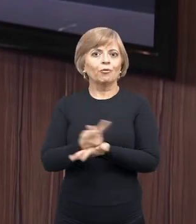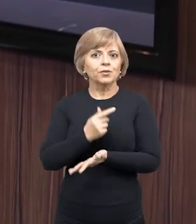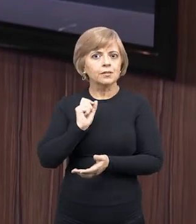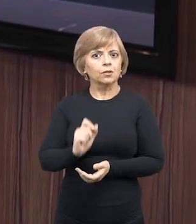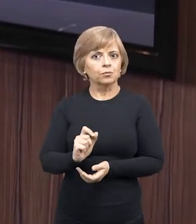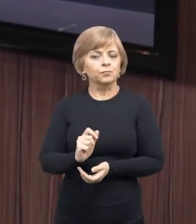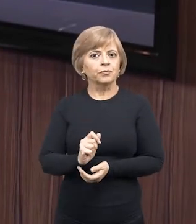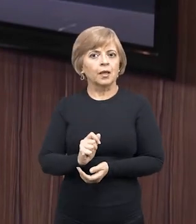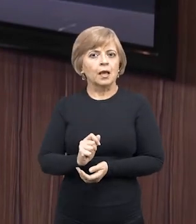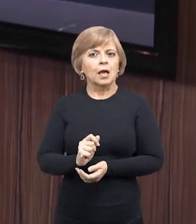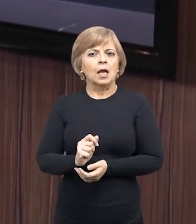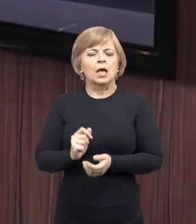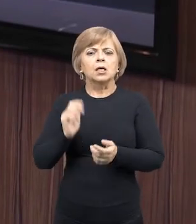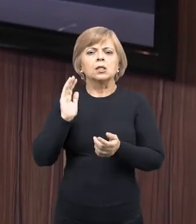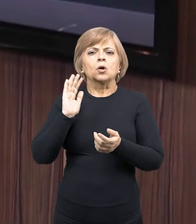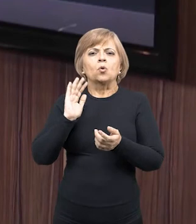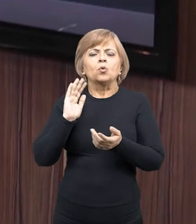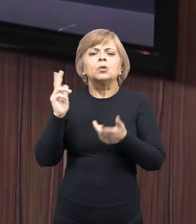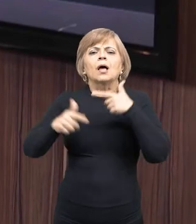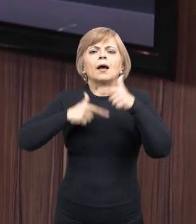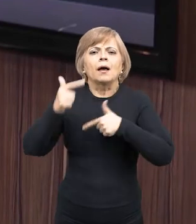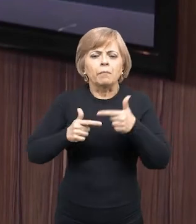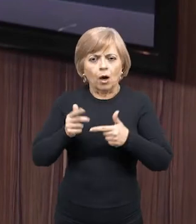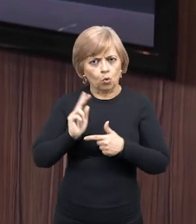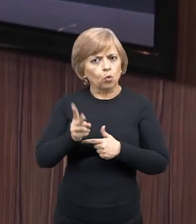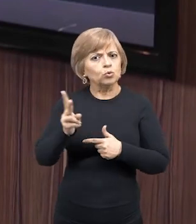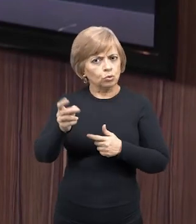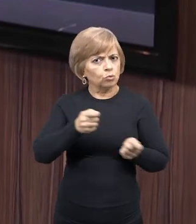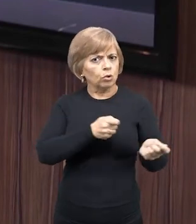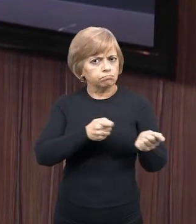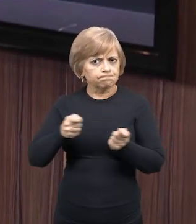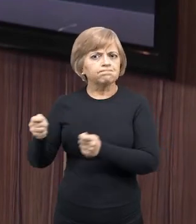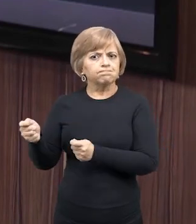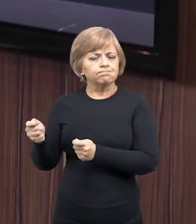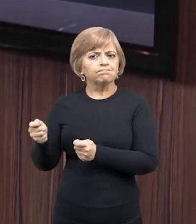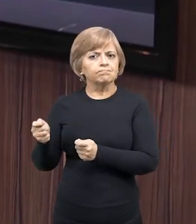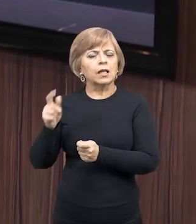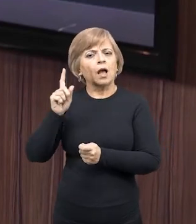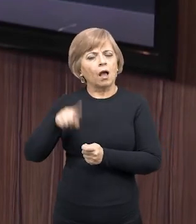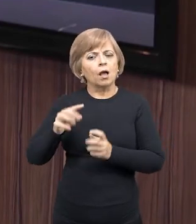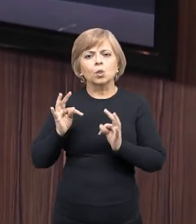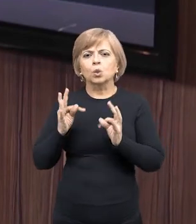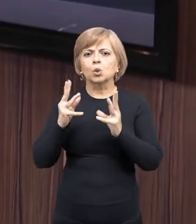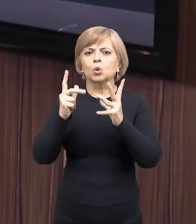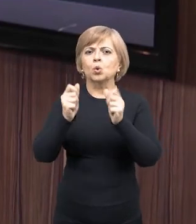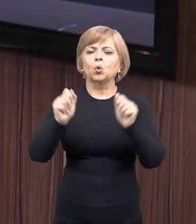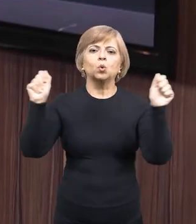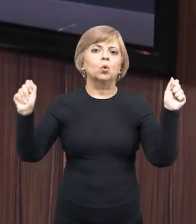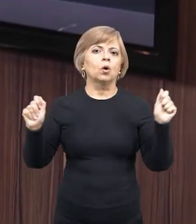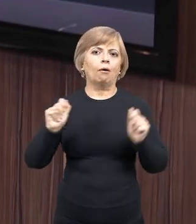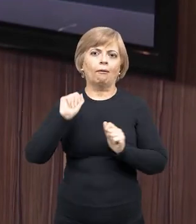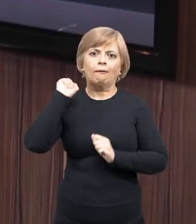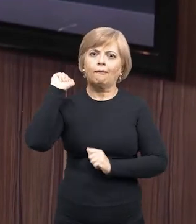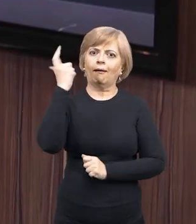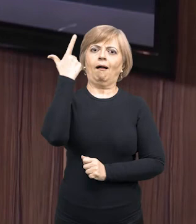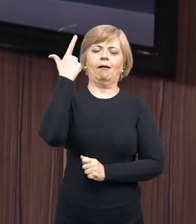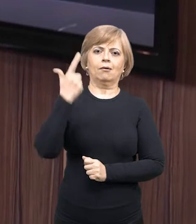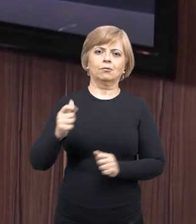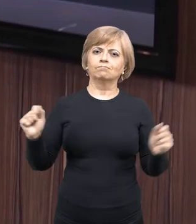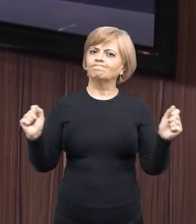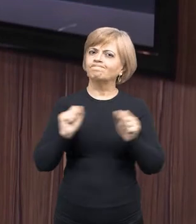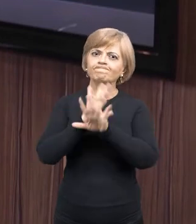Força-Tarefa Covid-19 e o trabalho que ainda está sendo feito é totalmente transparente para a